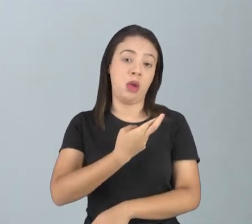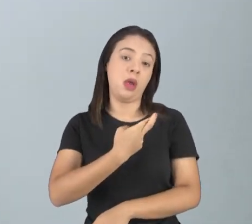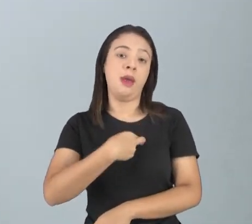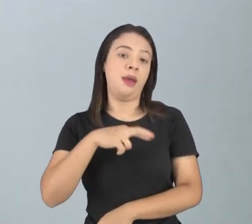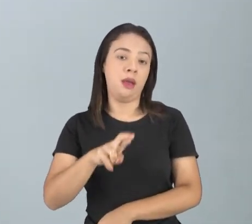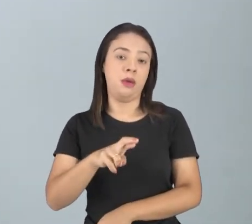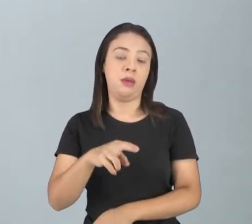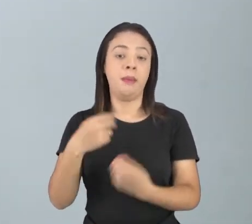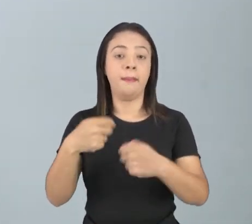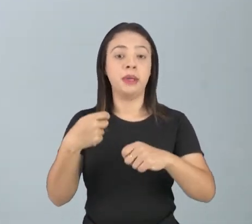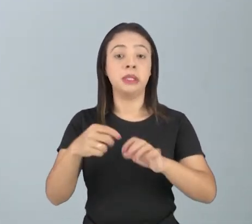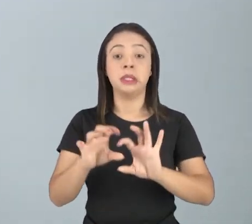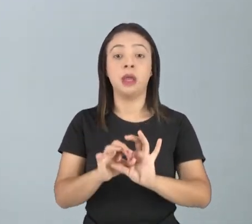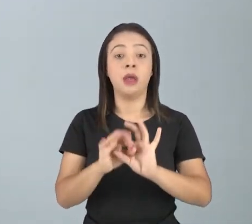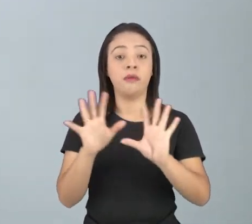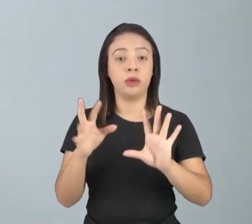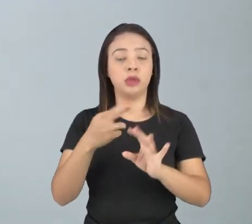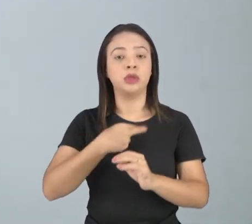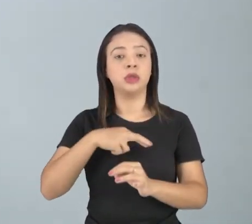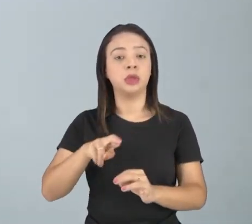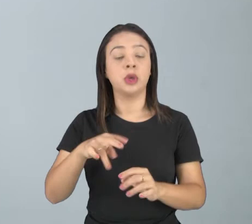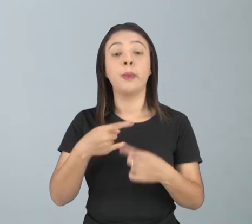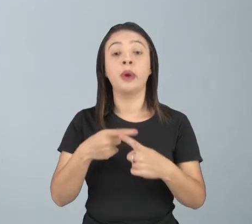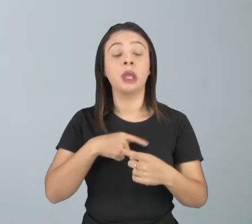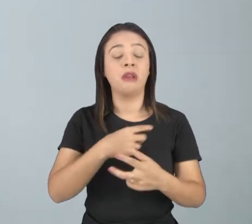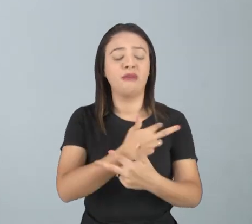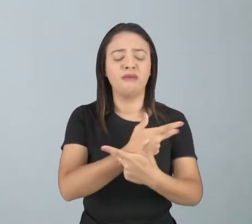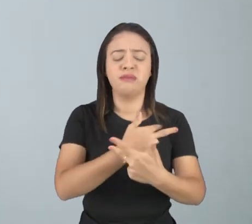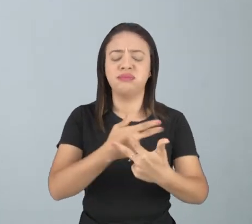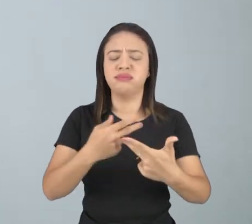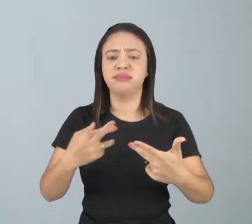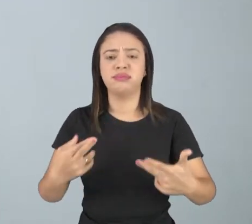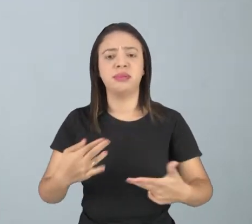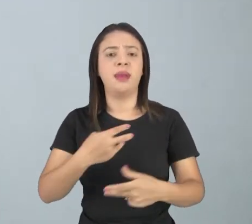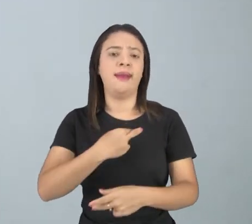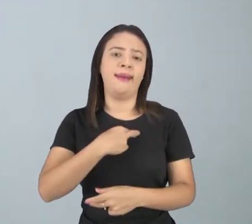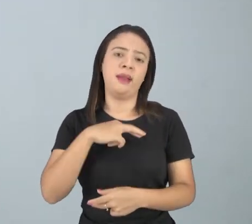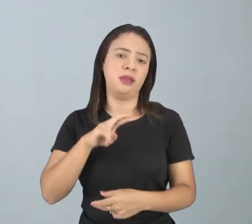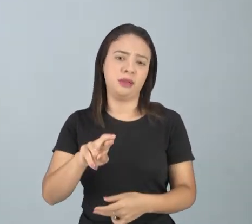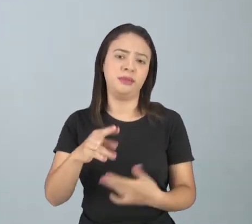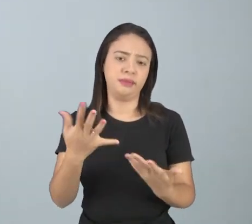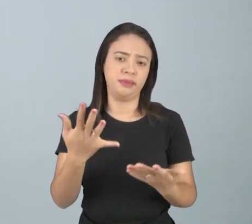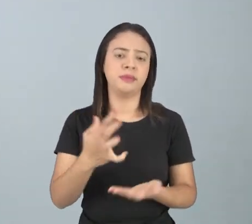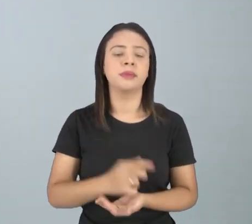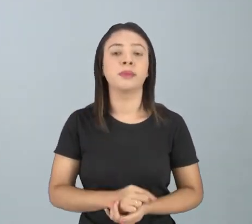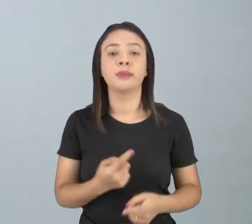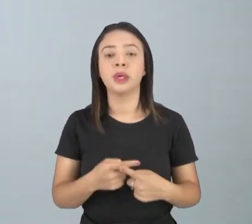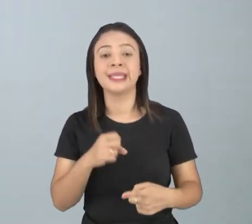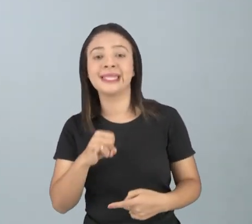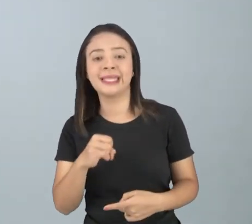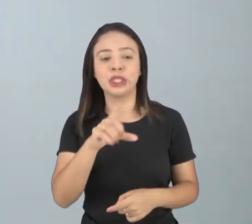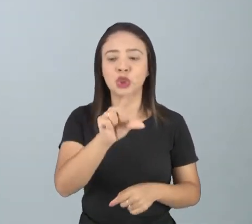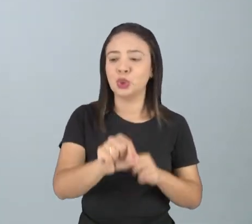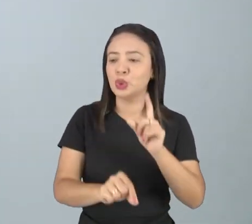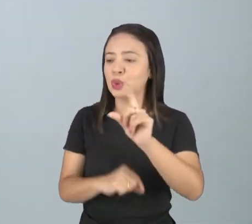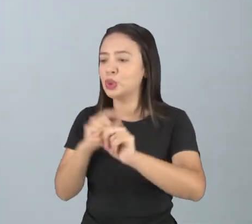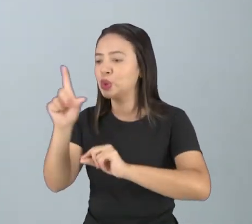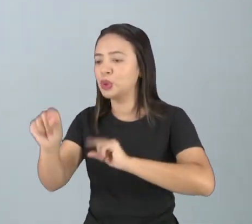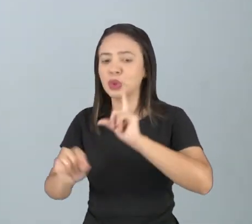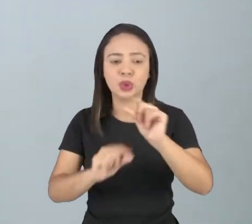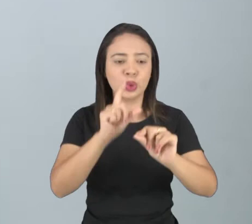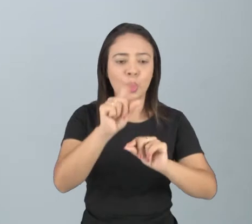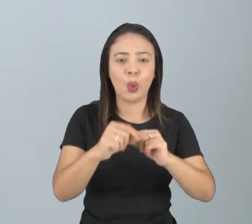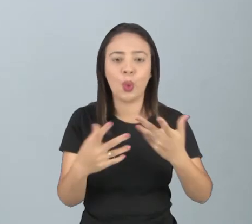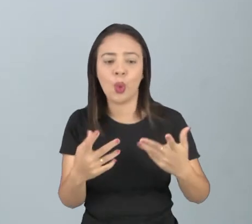postura imparcial, porque as religiões estão aí, então ele não pode fazer proselitismo, porque senão vai ter que fazer proselitismo de